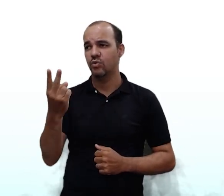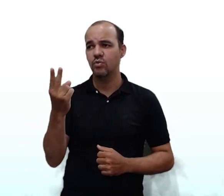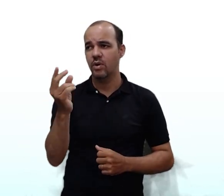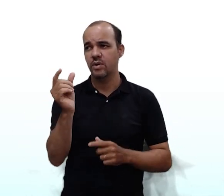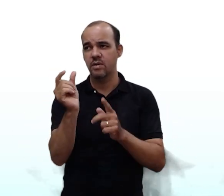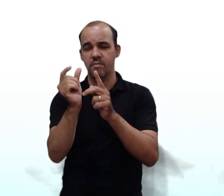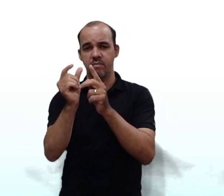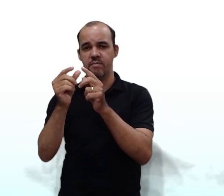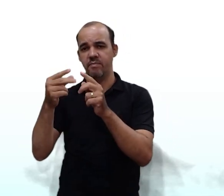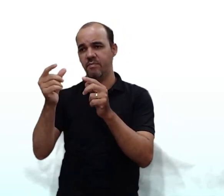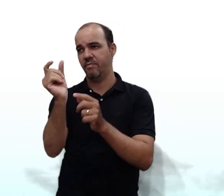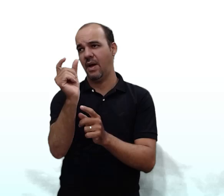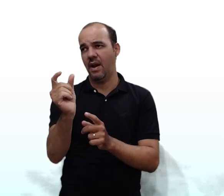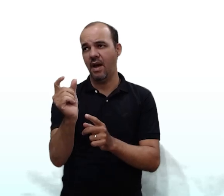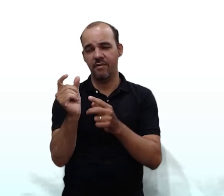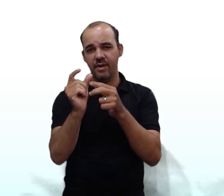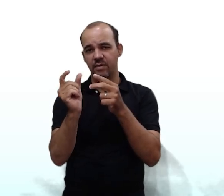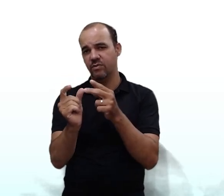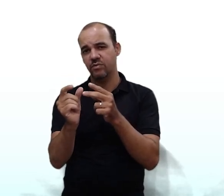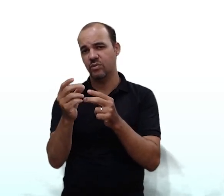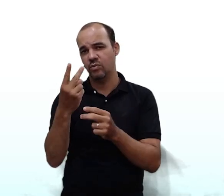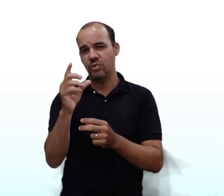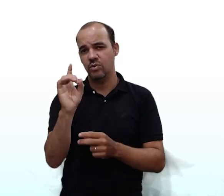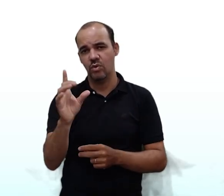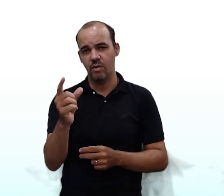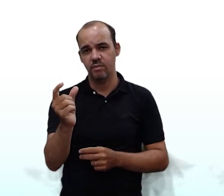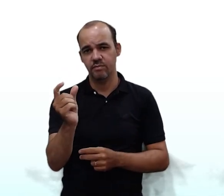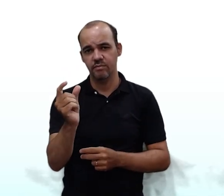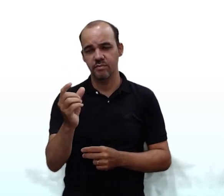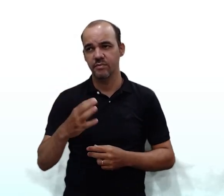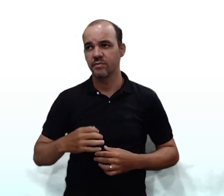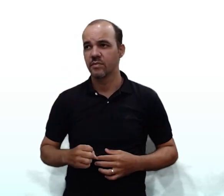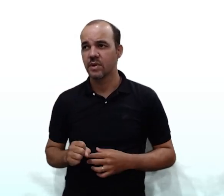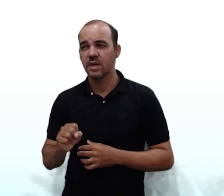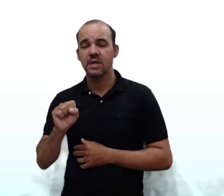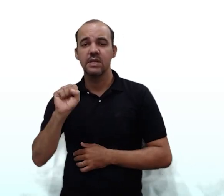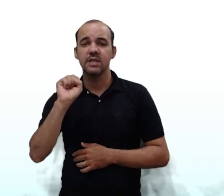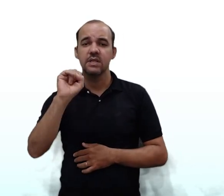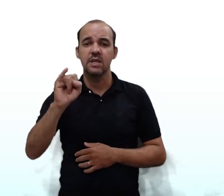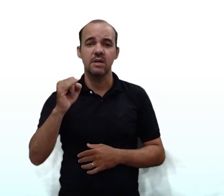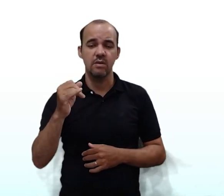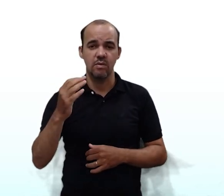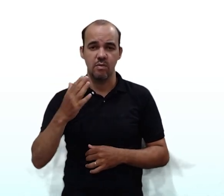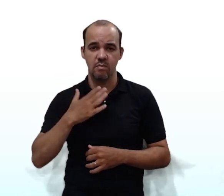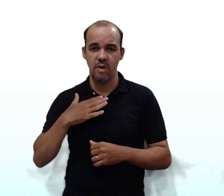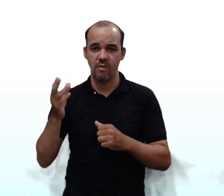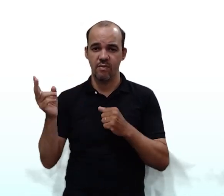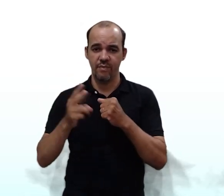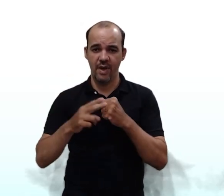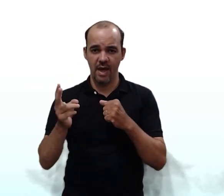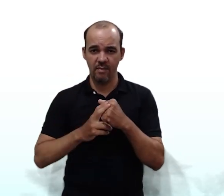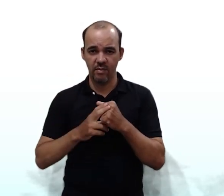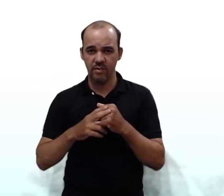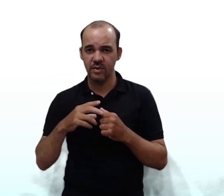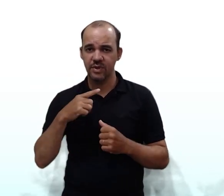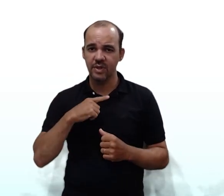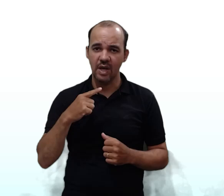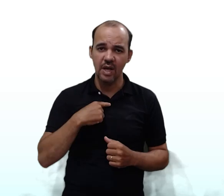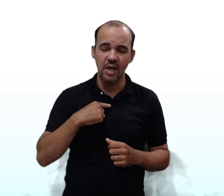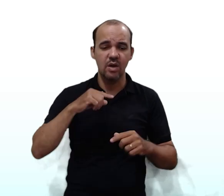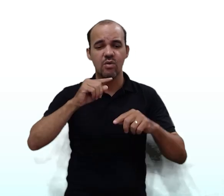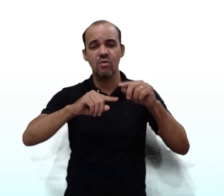essa separação. Agora, Rafa, se o meu verbo frasal tiver um objeto e esse objeto for